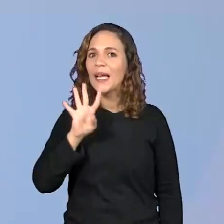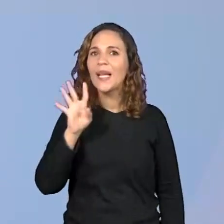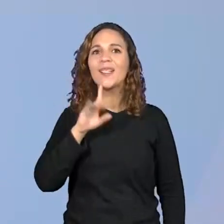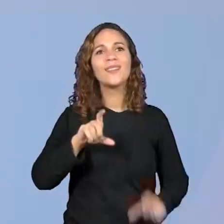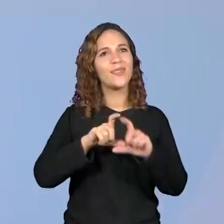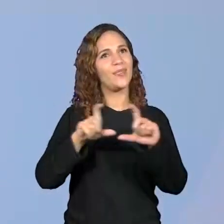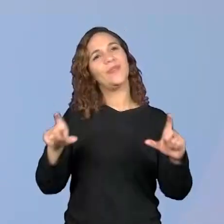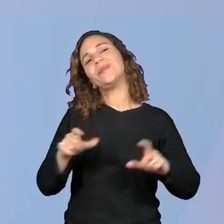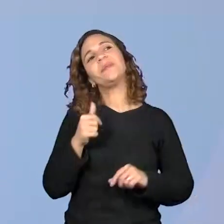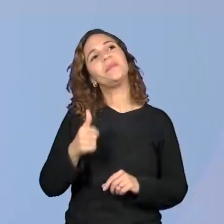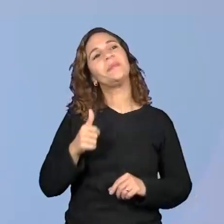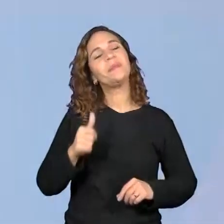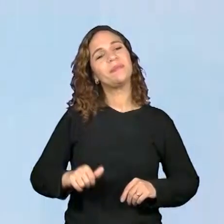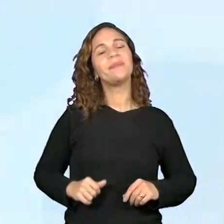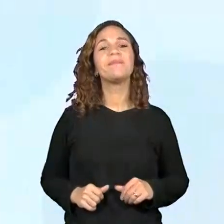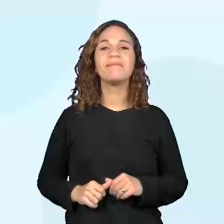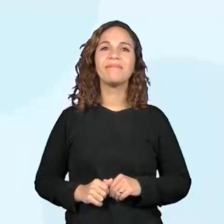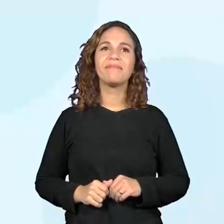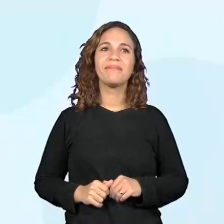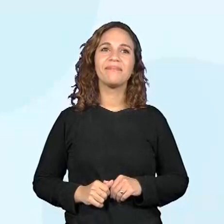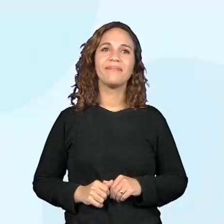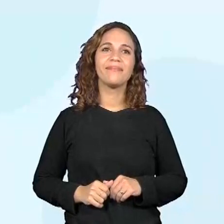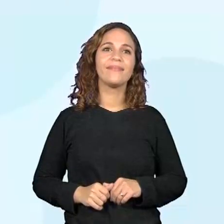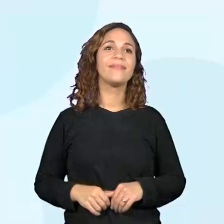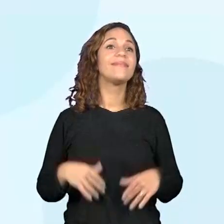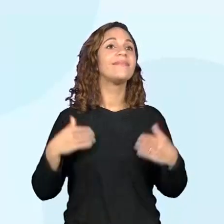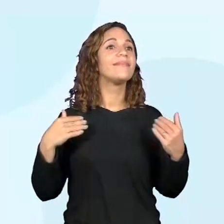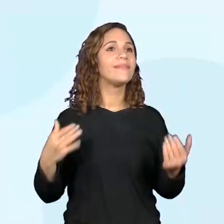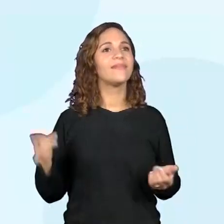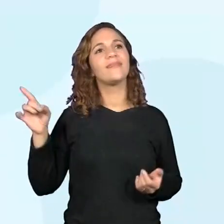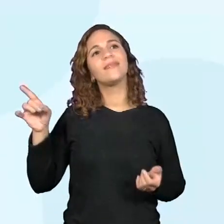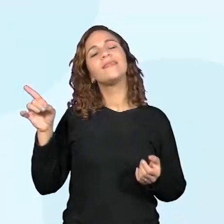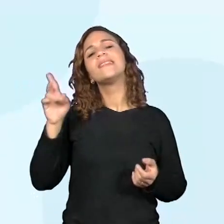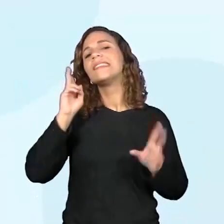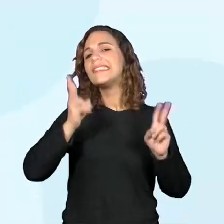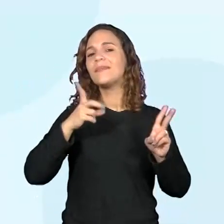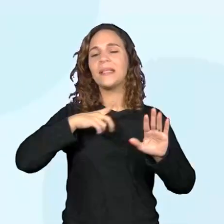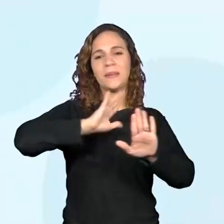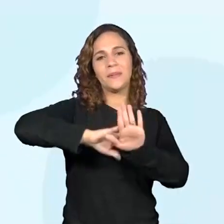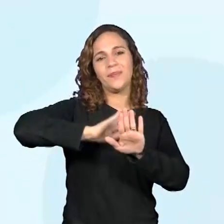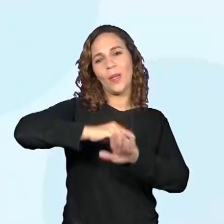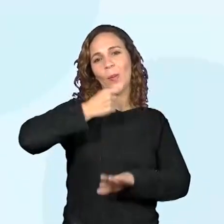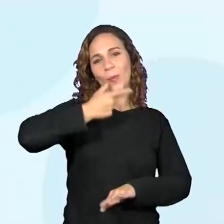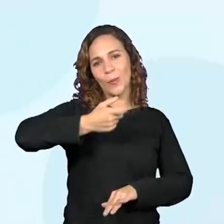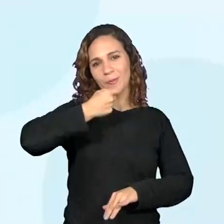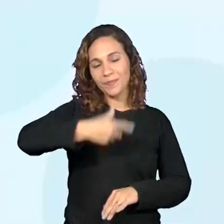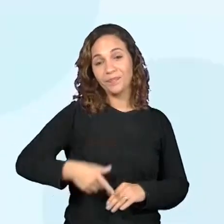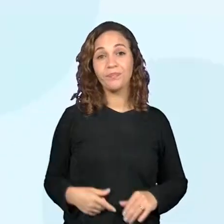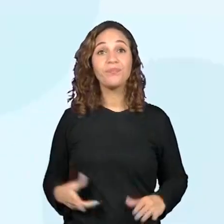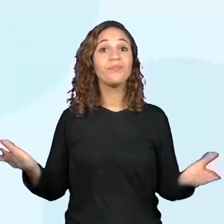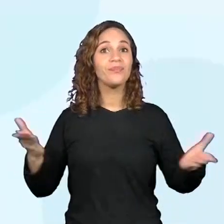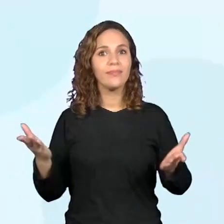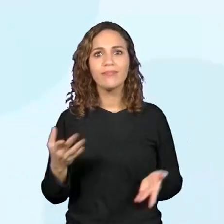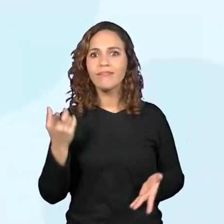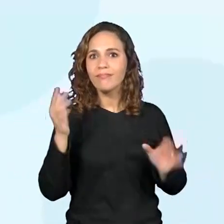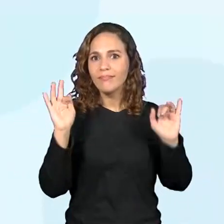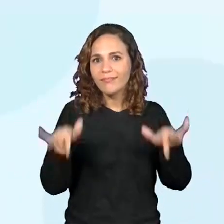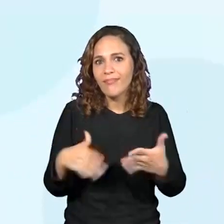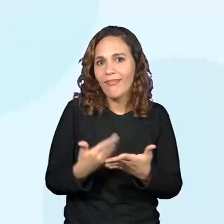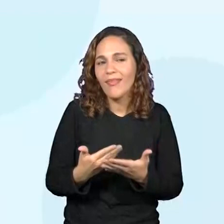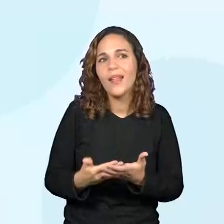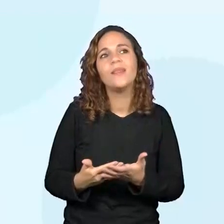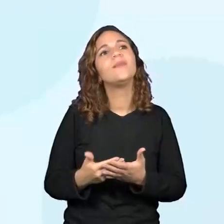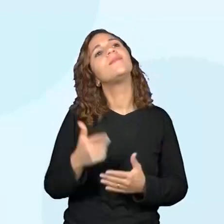tirinha também, hein? Muito interessante. As tirinhas trazem sempre esse humor, né, professora? E agora, para finalizar a aula também,